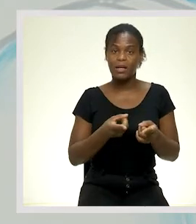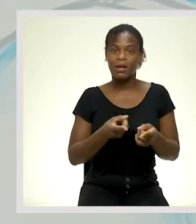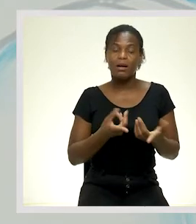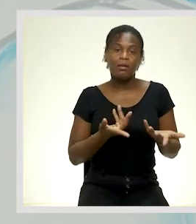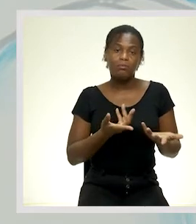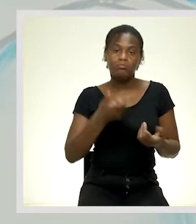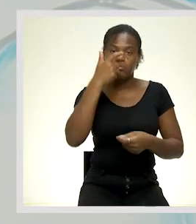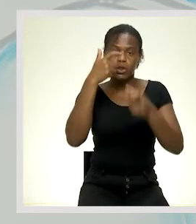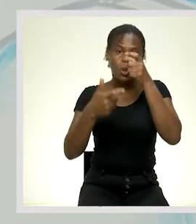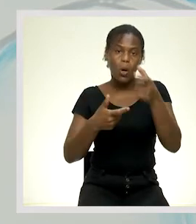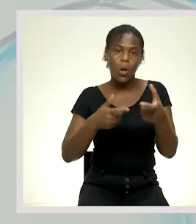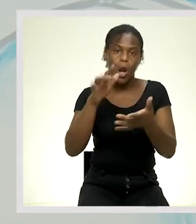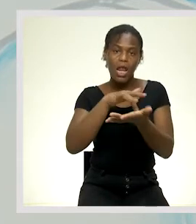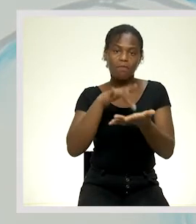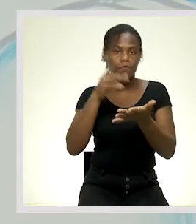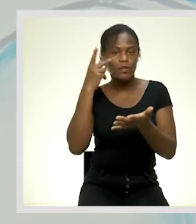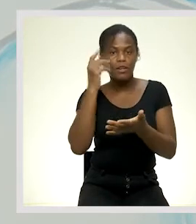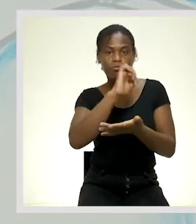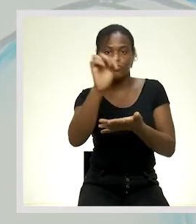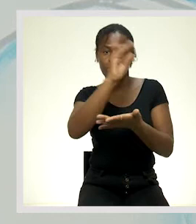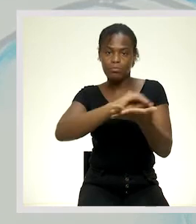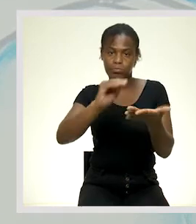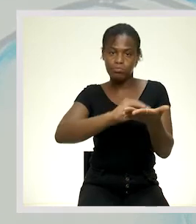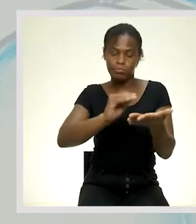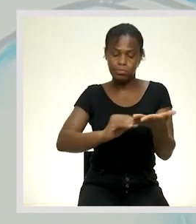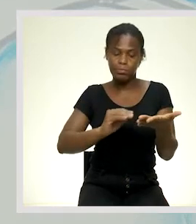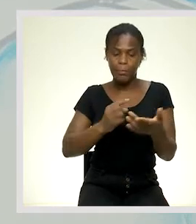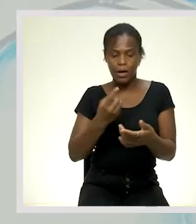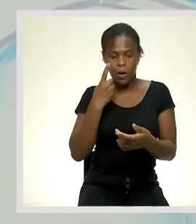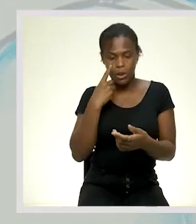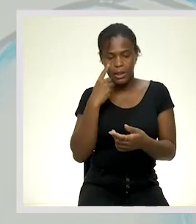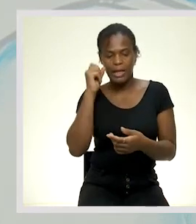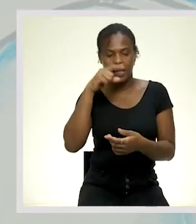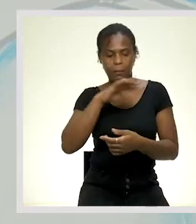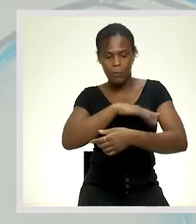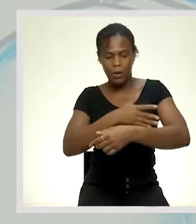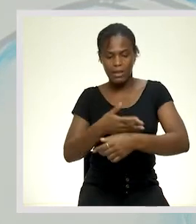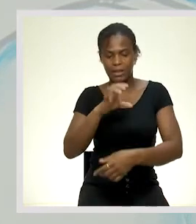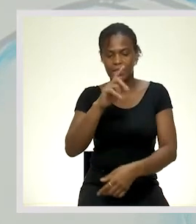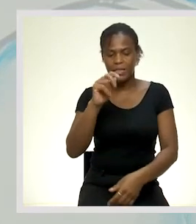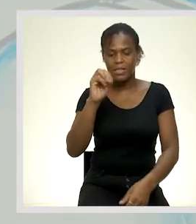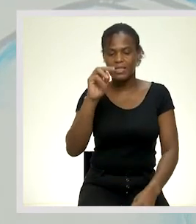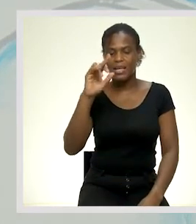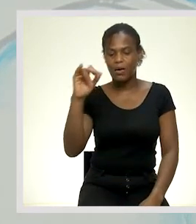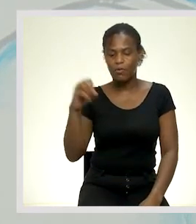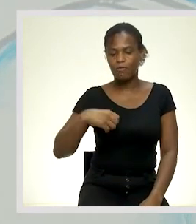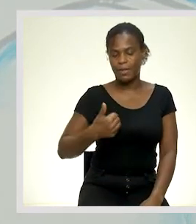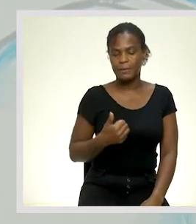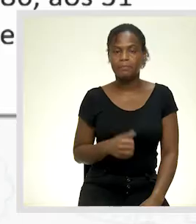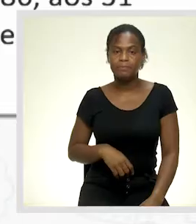de Cesário Verde para melhor compreendermos e conhecermos este poeta realista português.